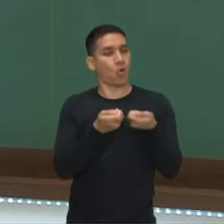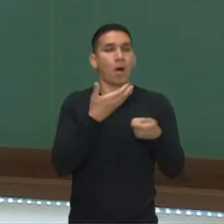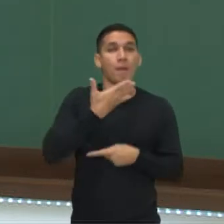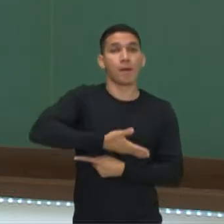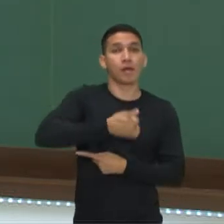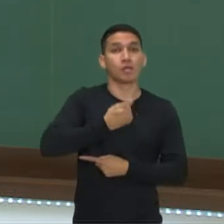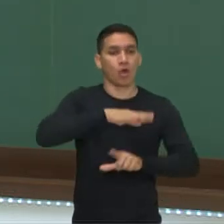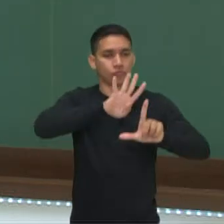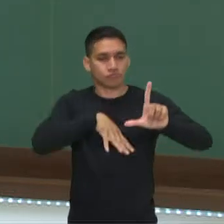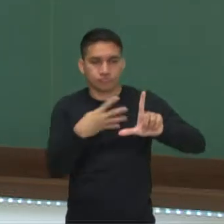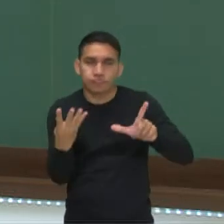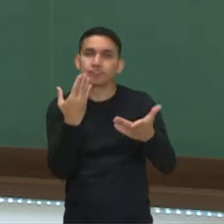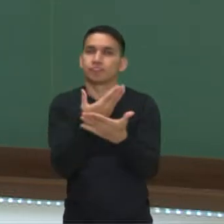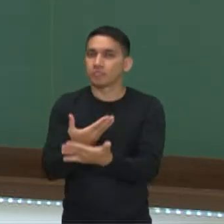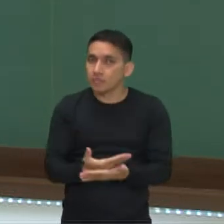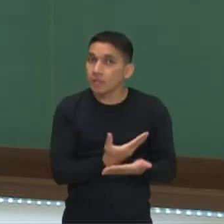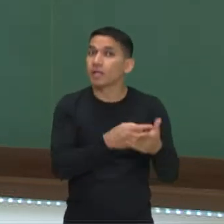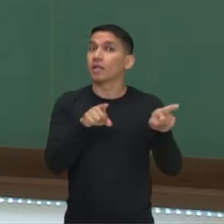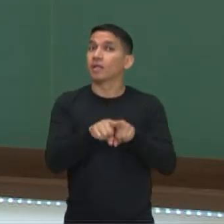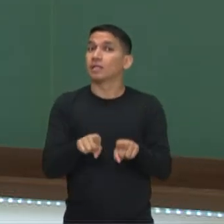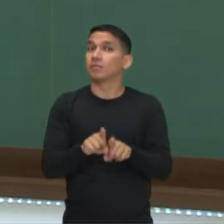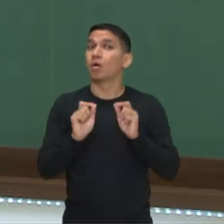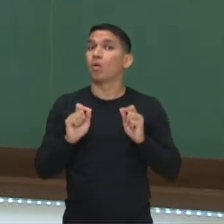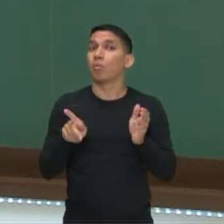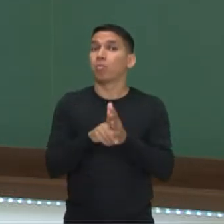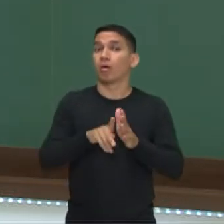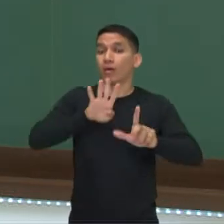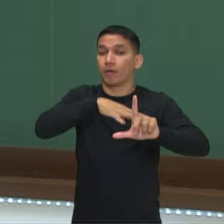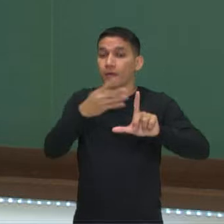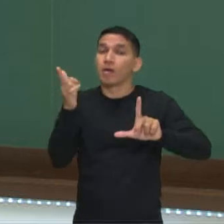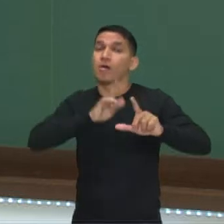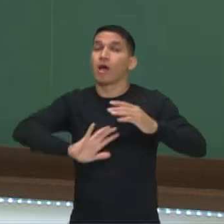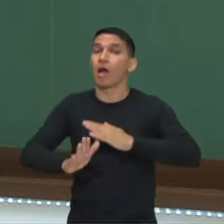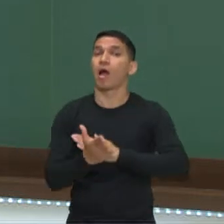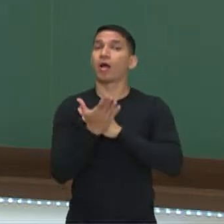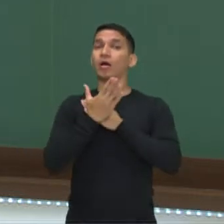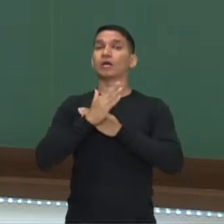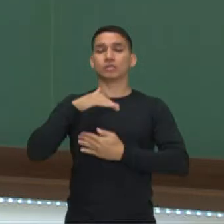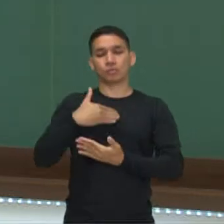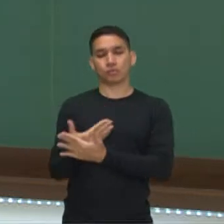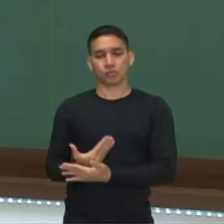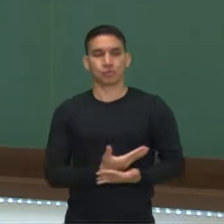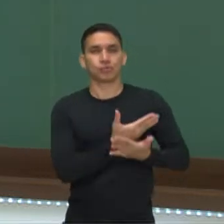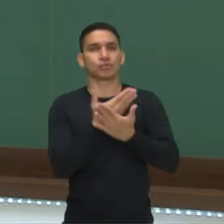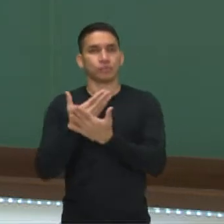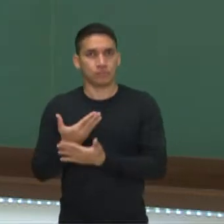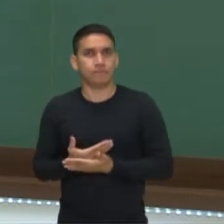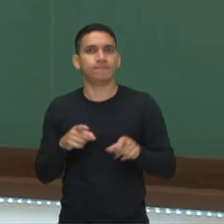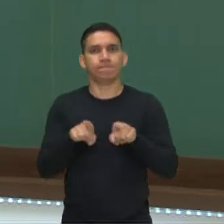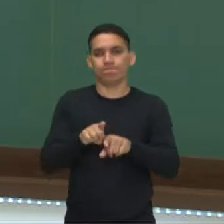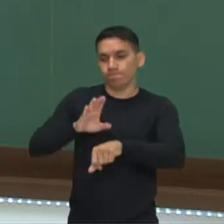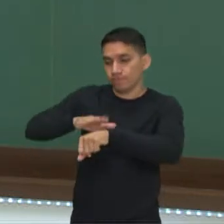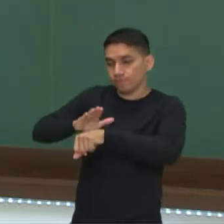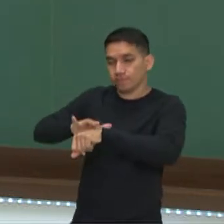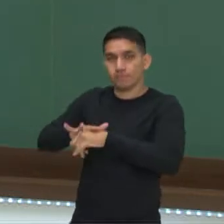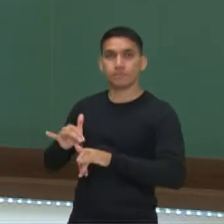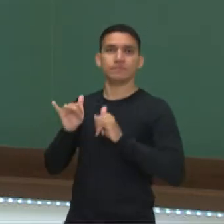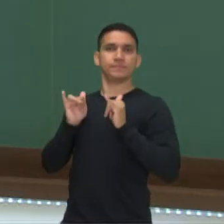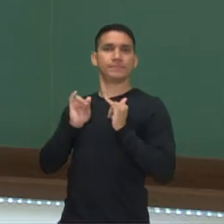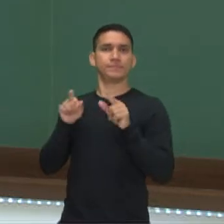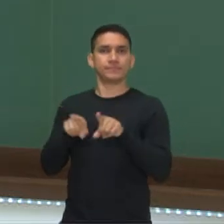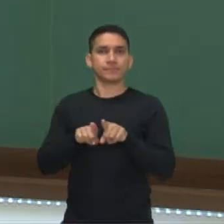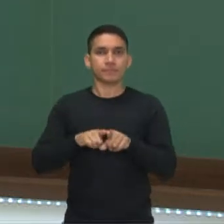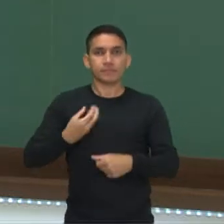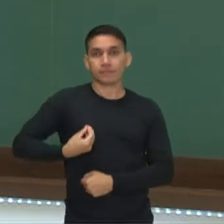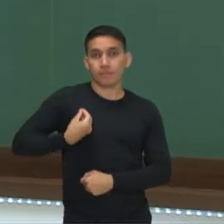cronograma de estudos flexível que atenda às nossas necessidades de estudo, às nossas necessidades de lazer, a nossa vida